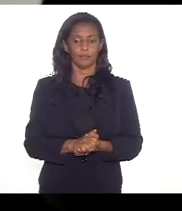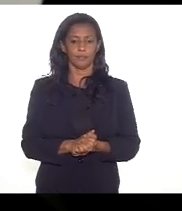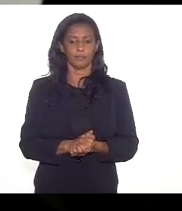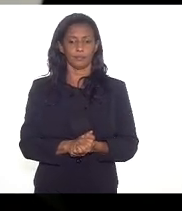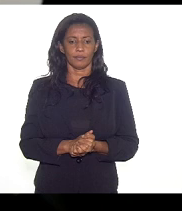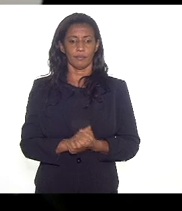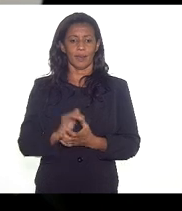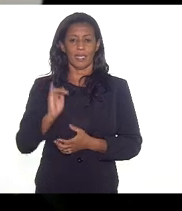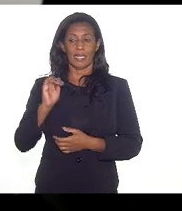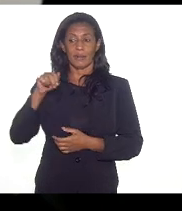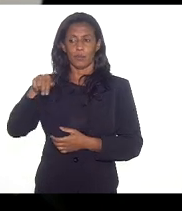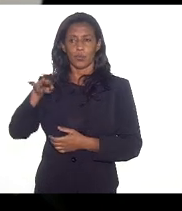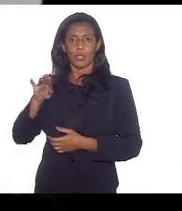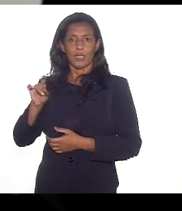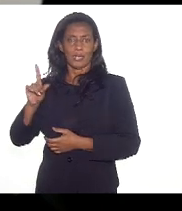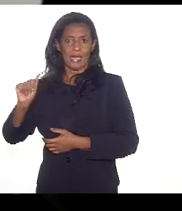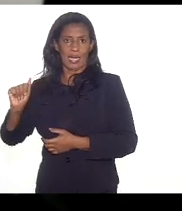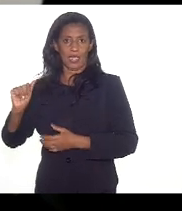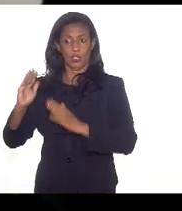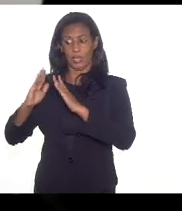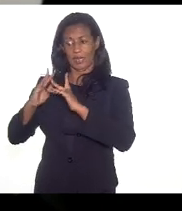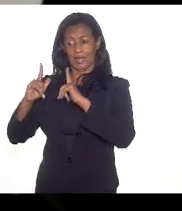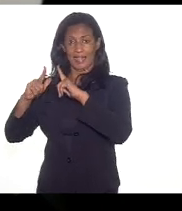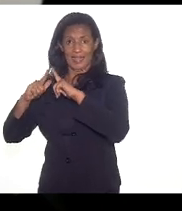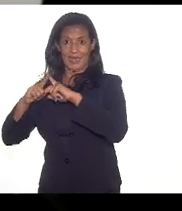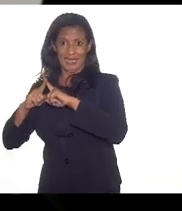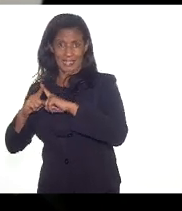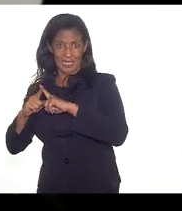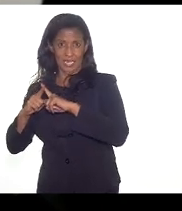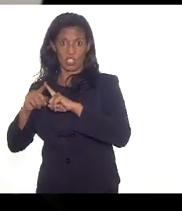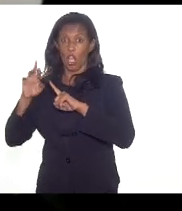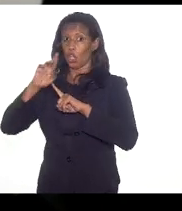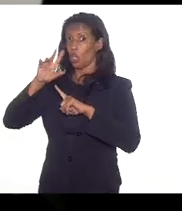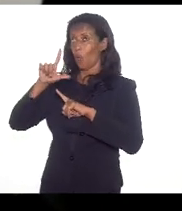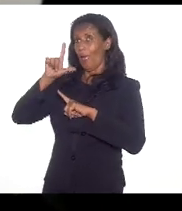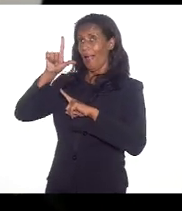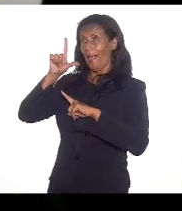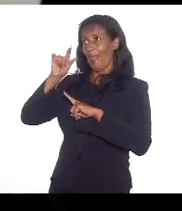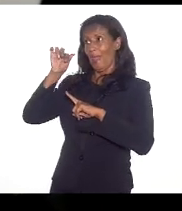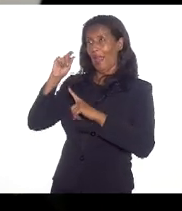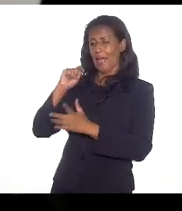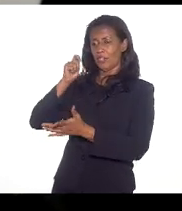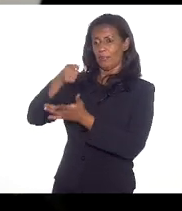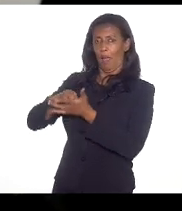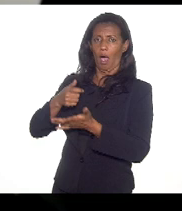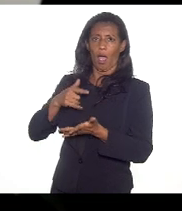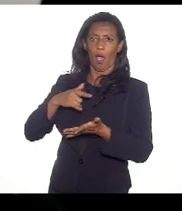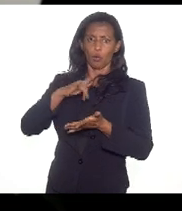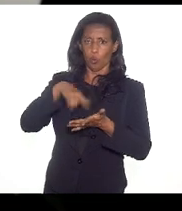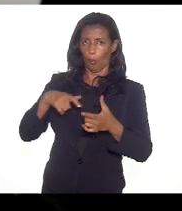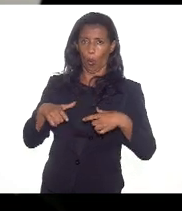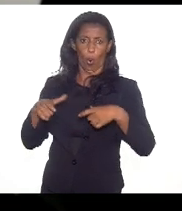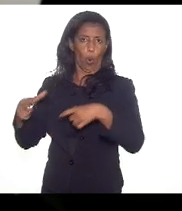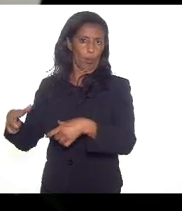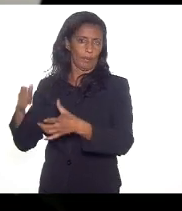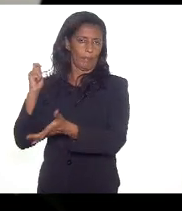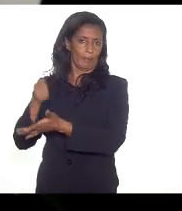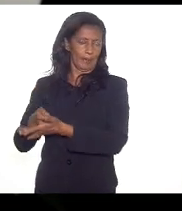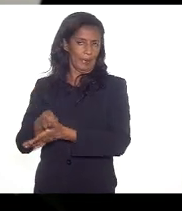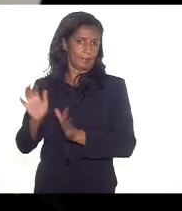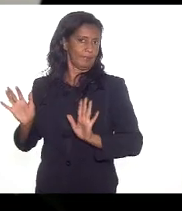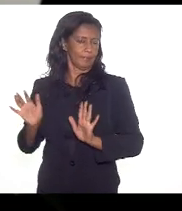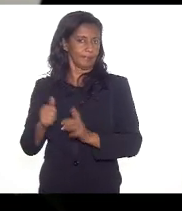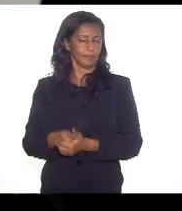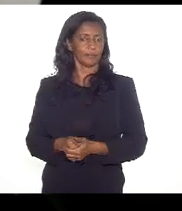a imunidade da igreja, não de terceiro, como a light que emite conta, papapá. Isso aí. Mas o que